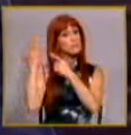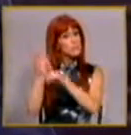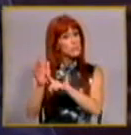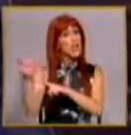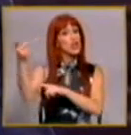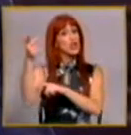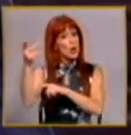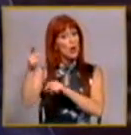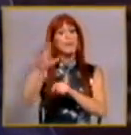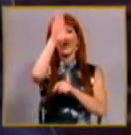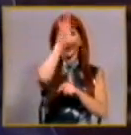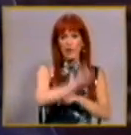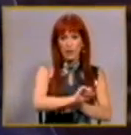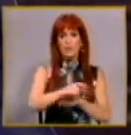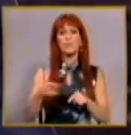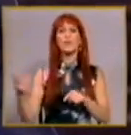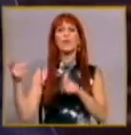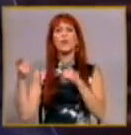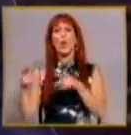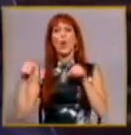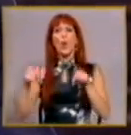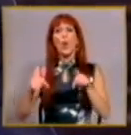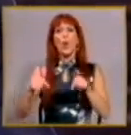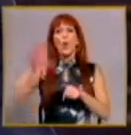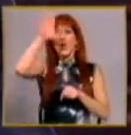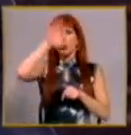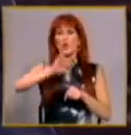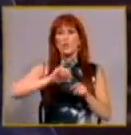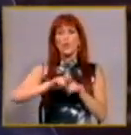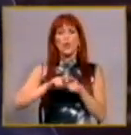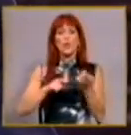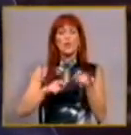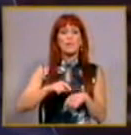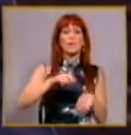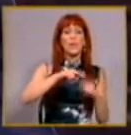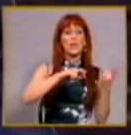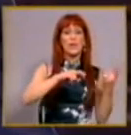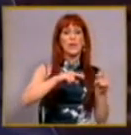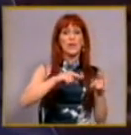pela Troika e pelo Governo. Hoje o Governo e a Troika